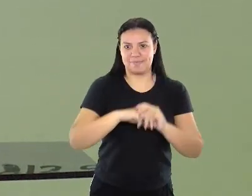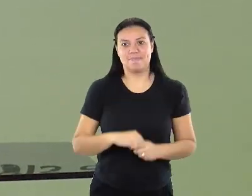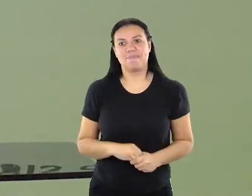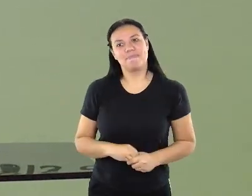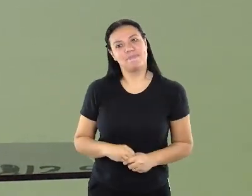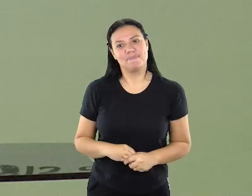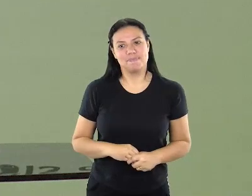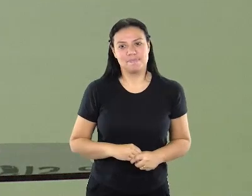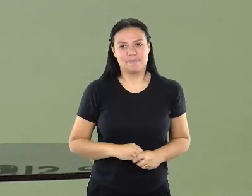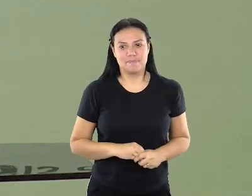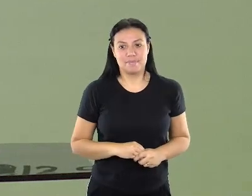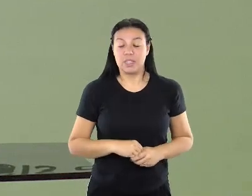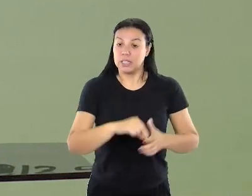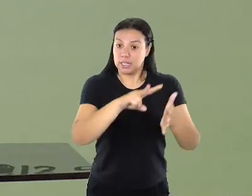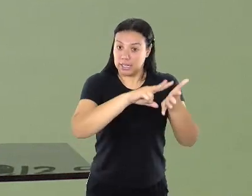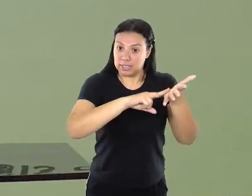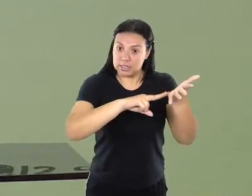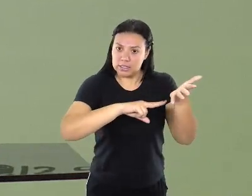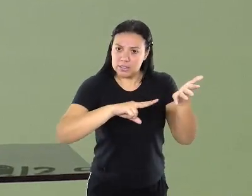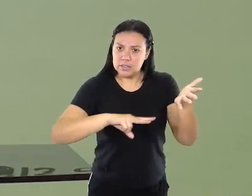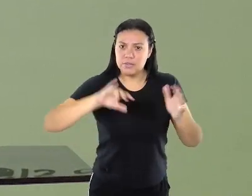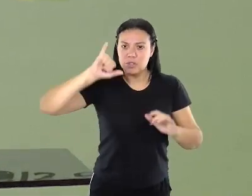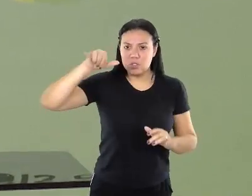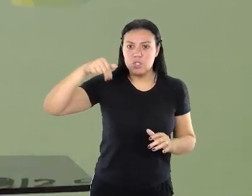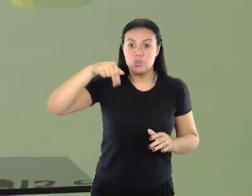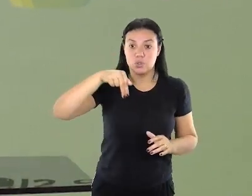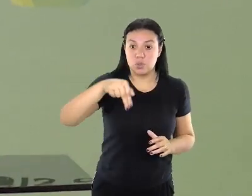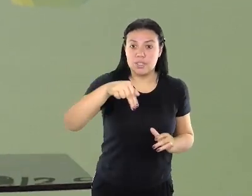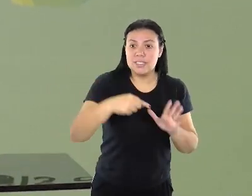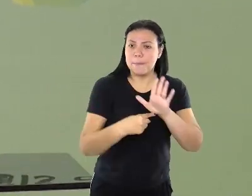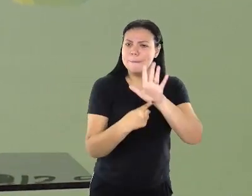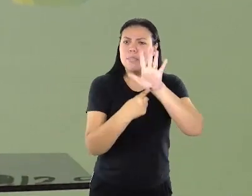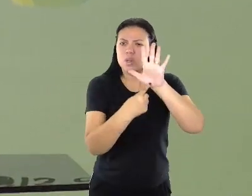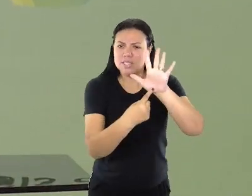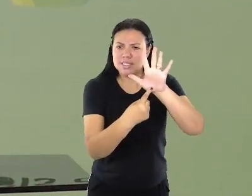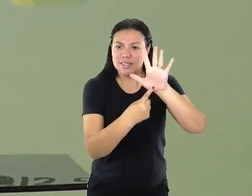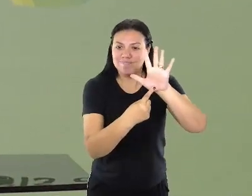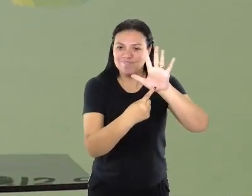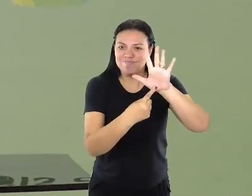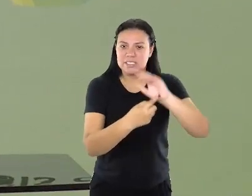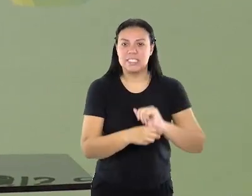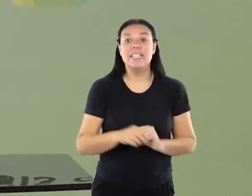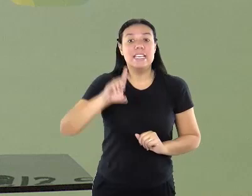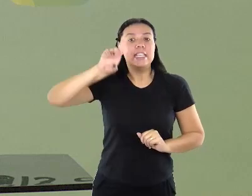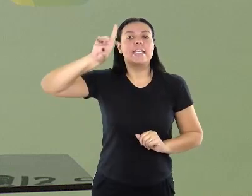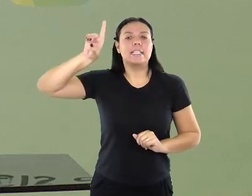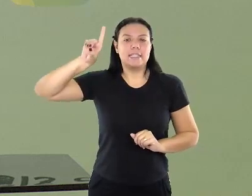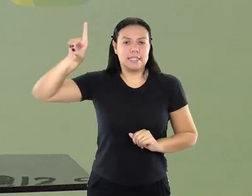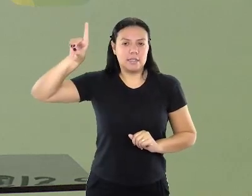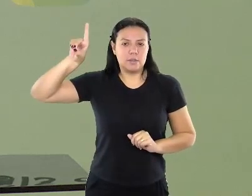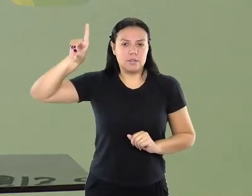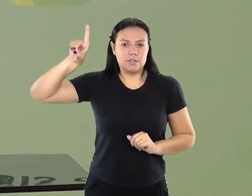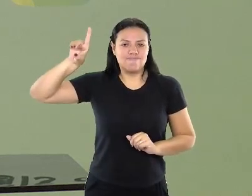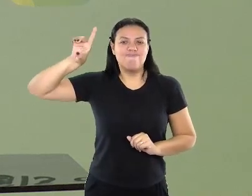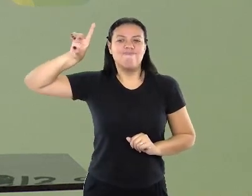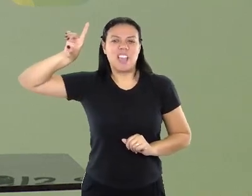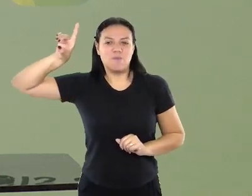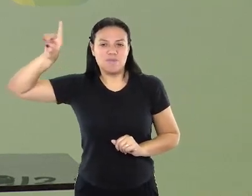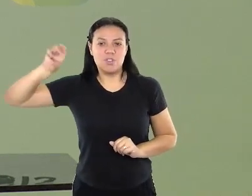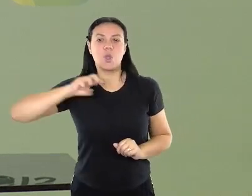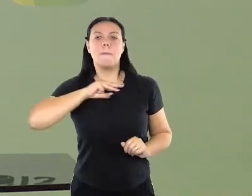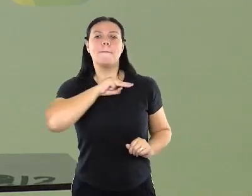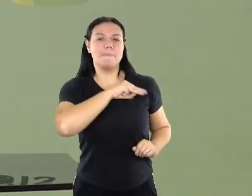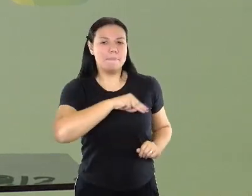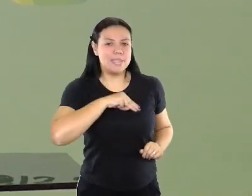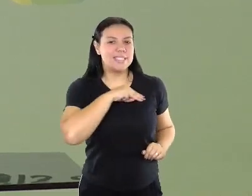O livro de Jonas revela que o nosso Deus é um Deus missionário, é um Deus